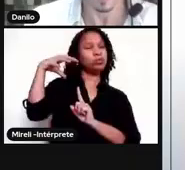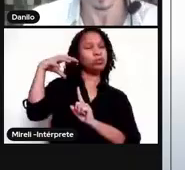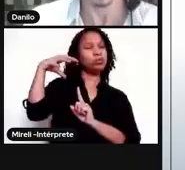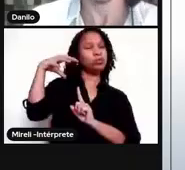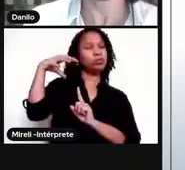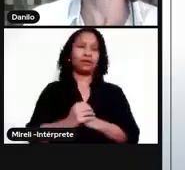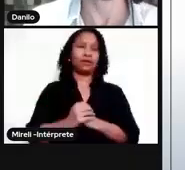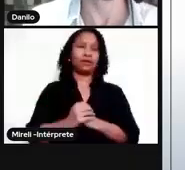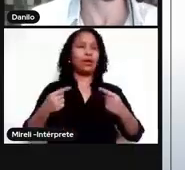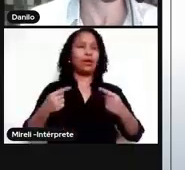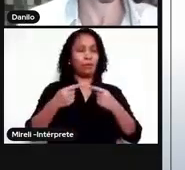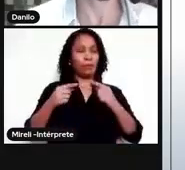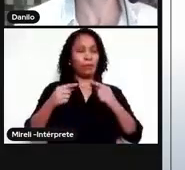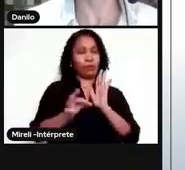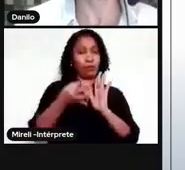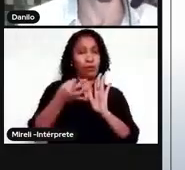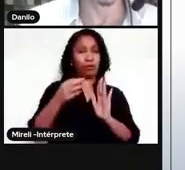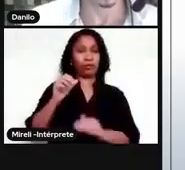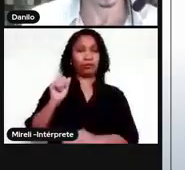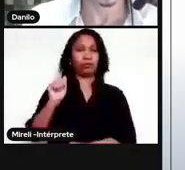2016.